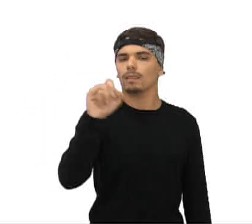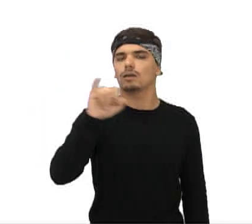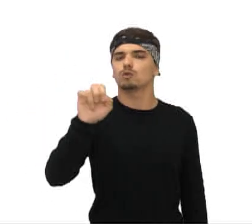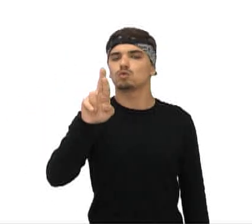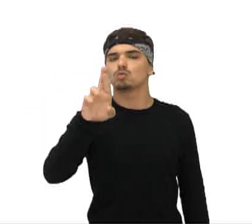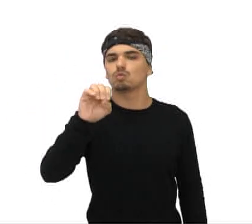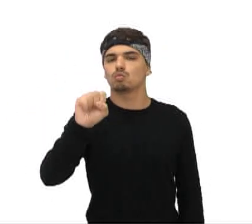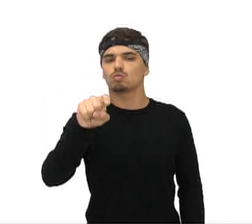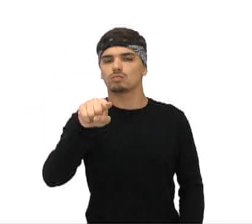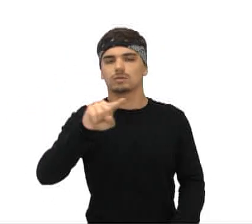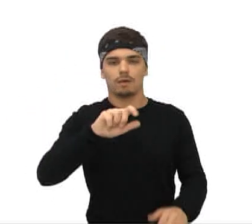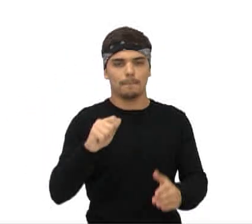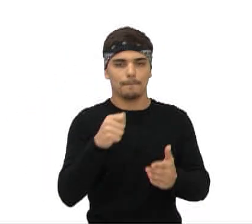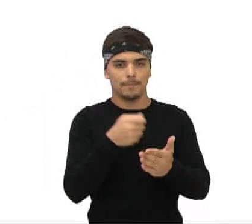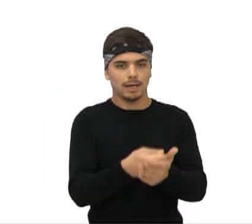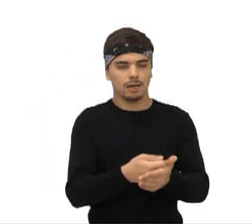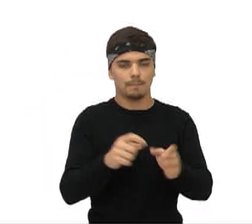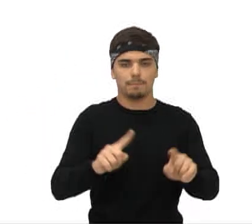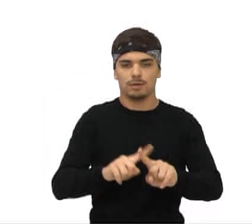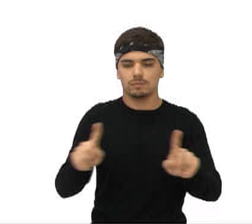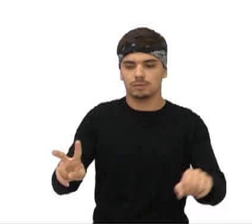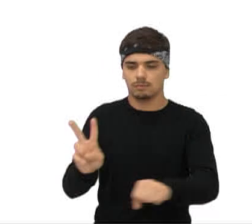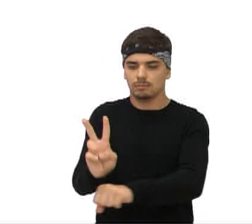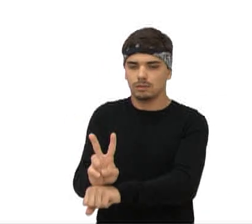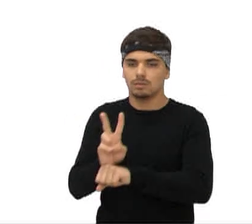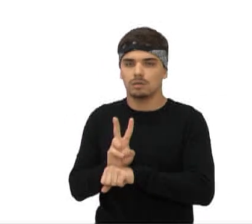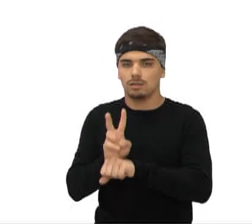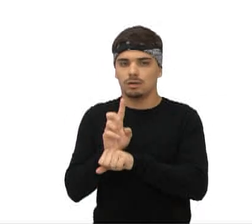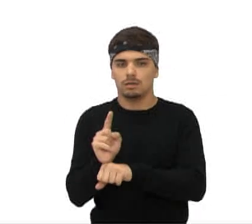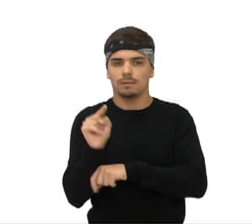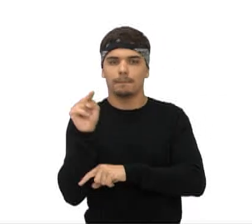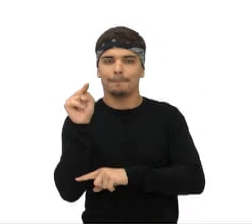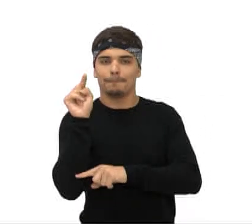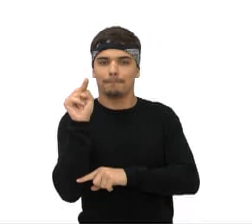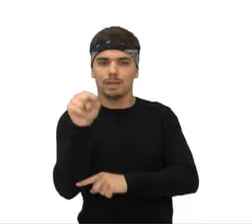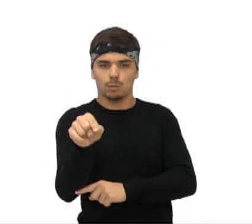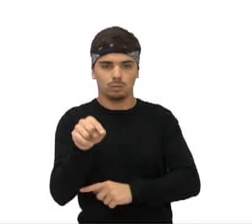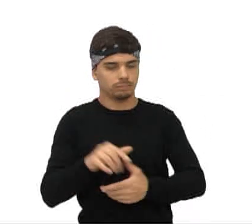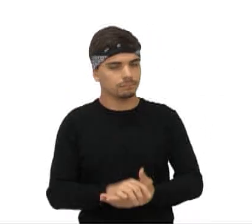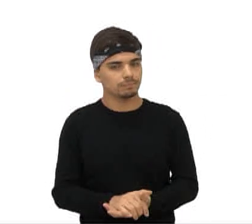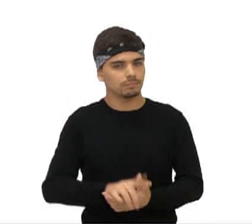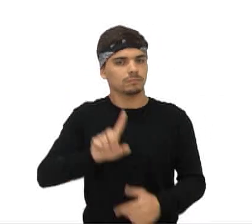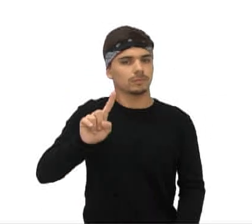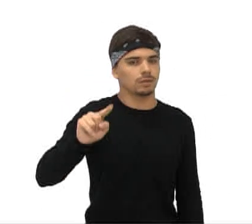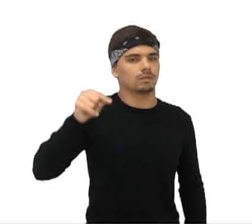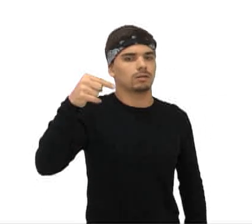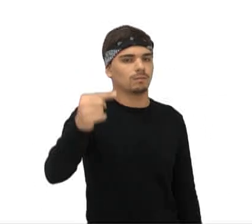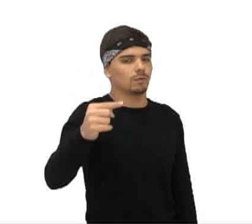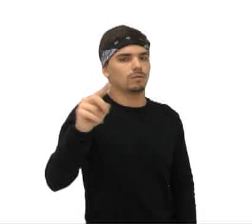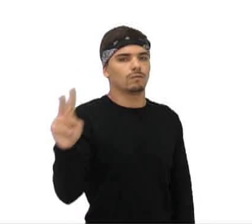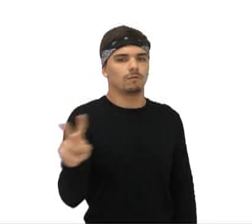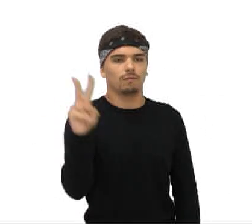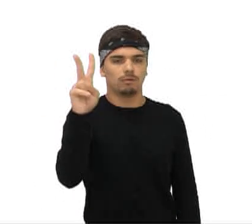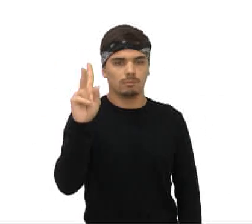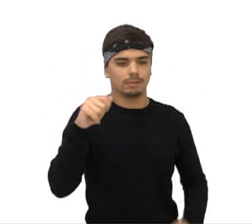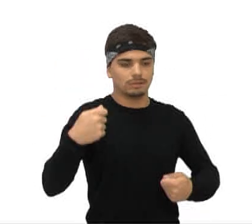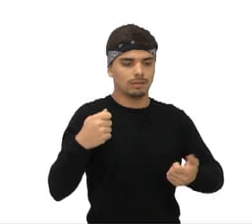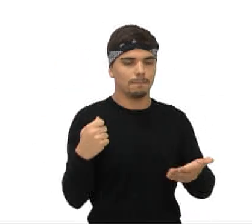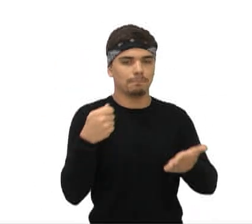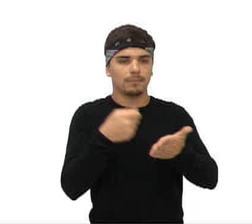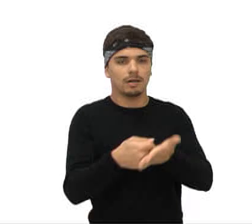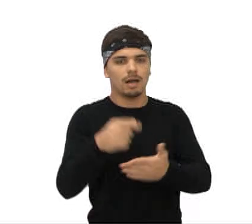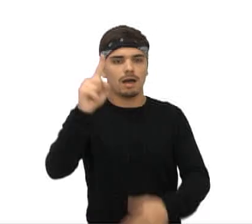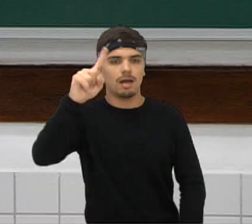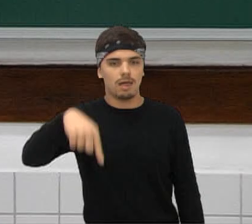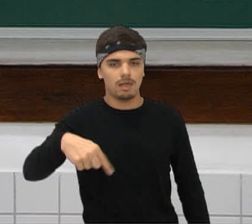que pagar. Só que você tomou emprestado R$1.000. Então, logo, o valor que você tem que pagar